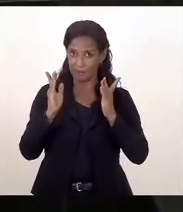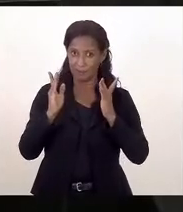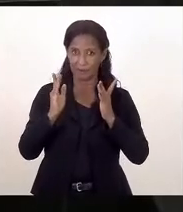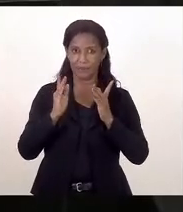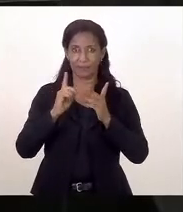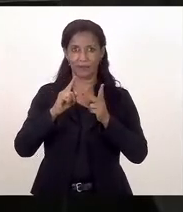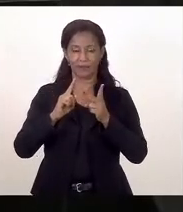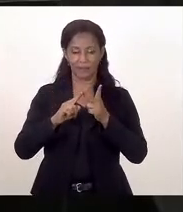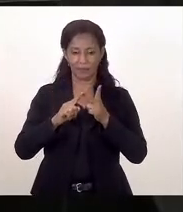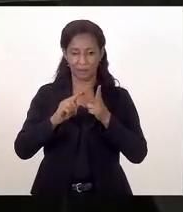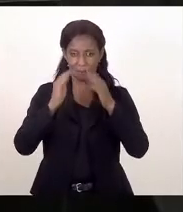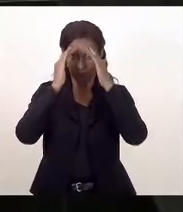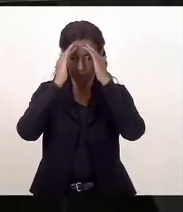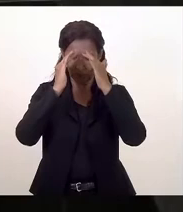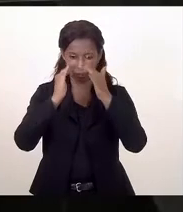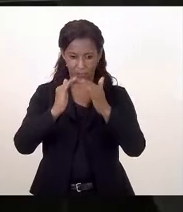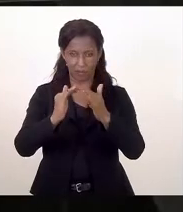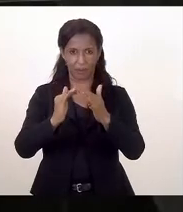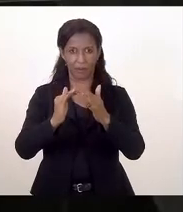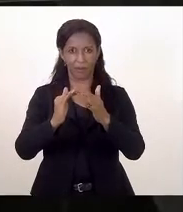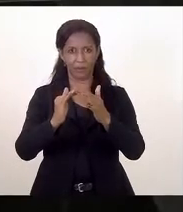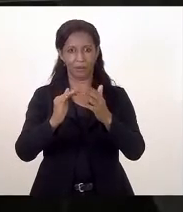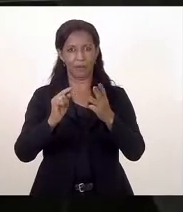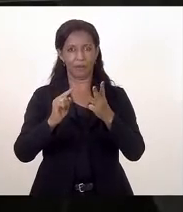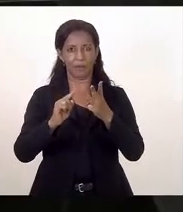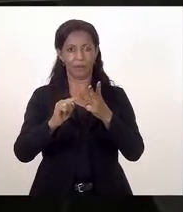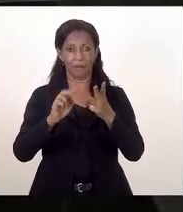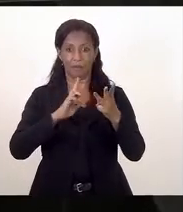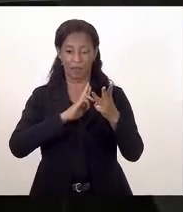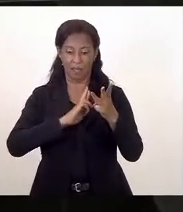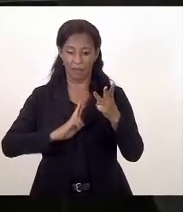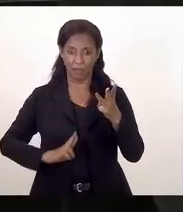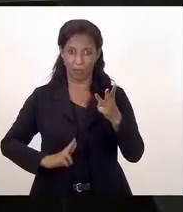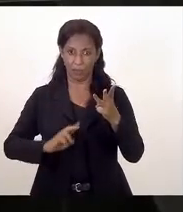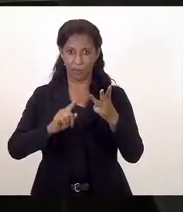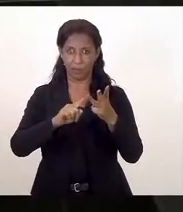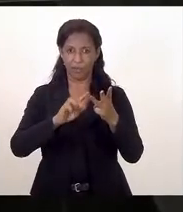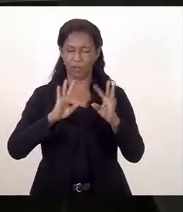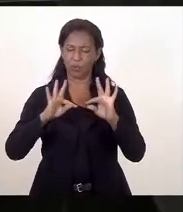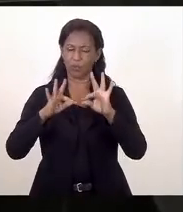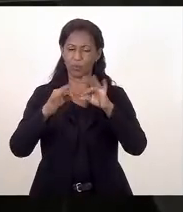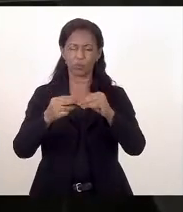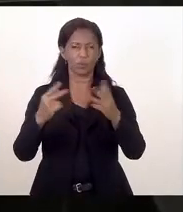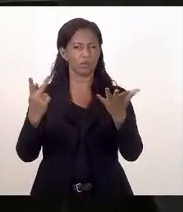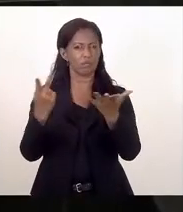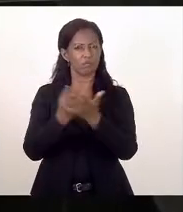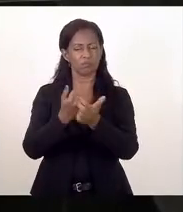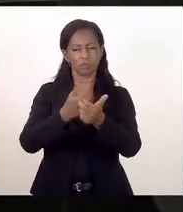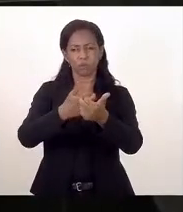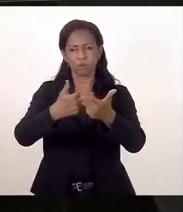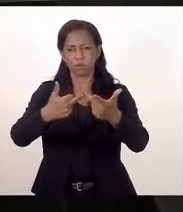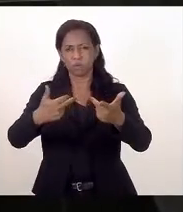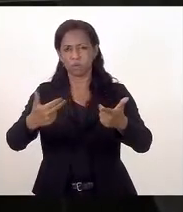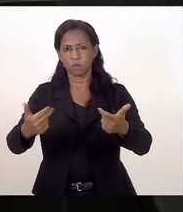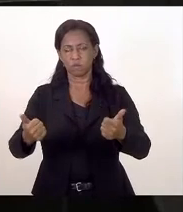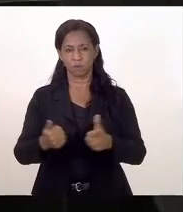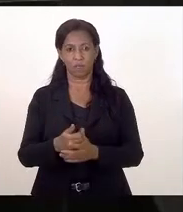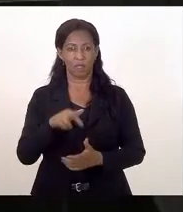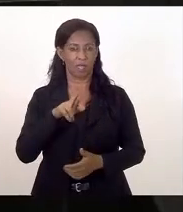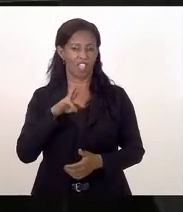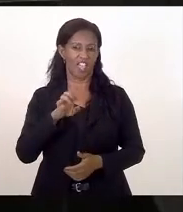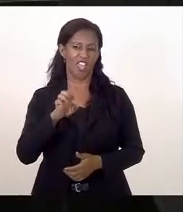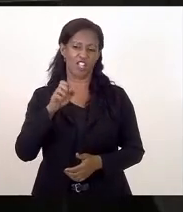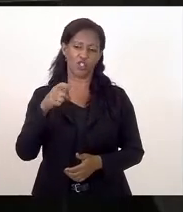pelo respeito, pela república, por tudo aquilo que a república